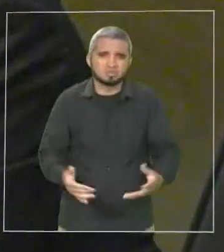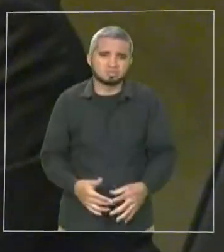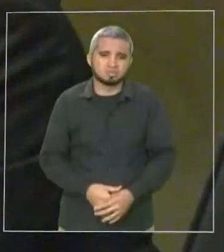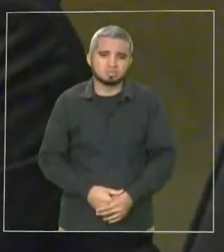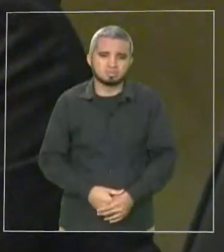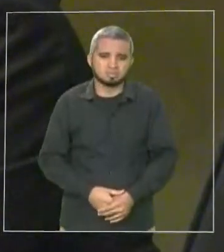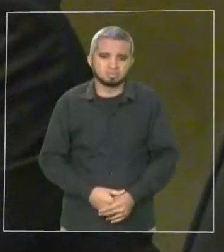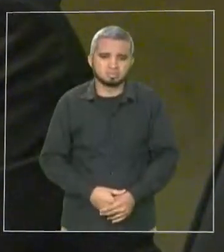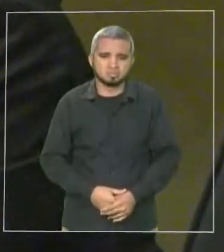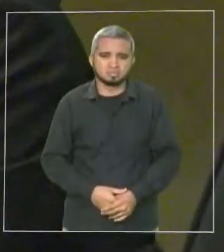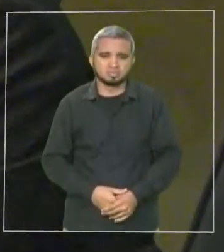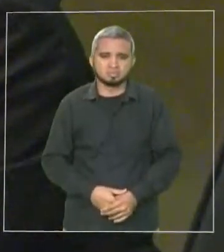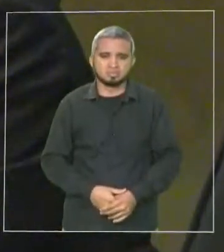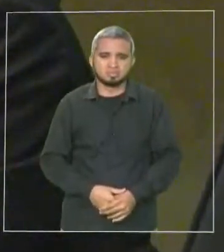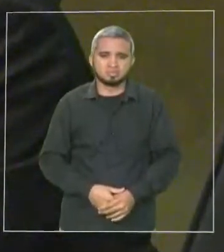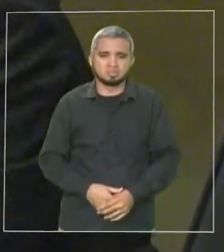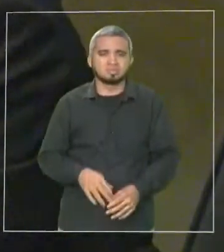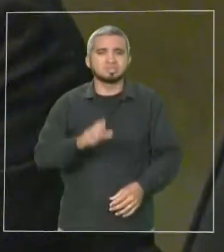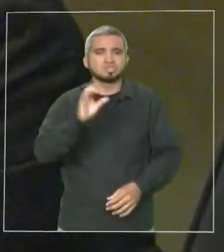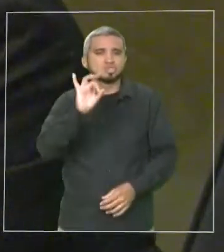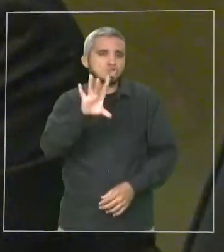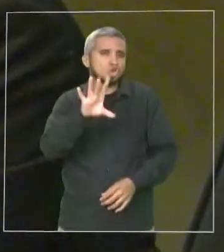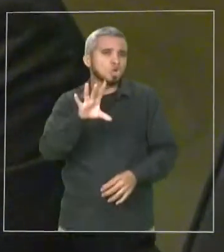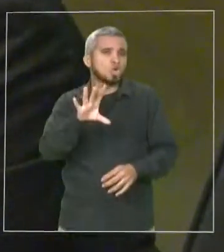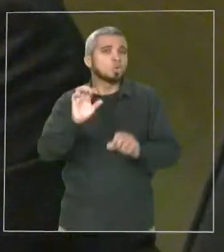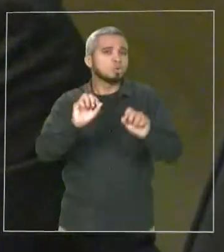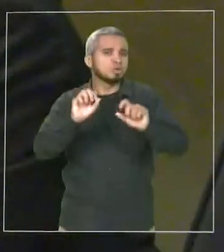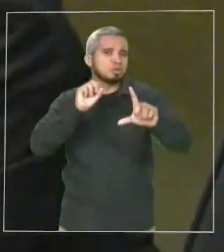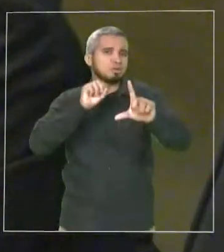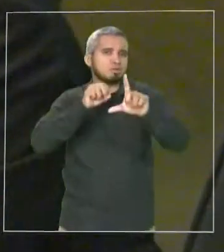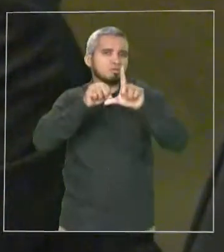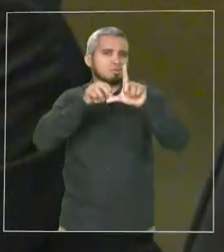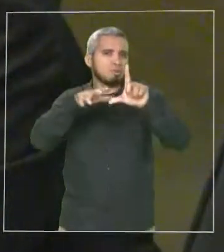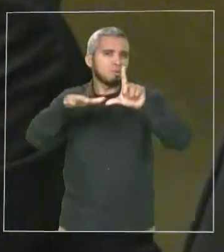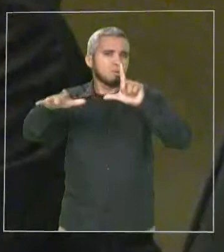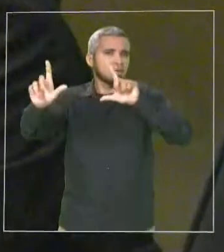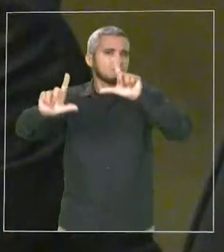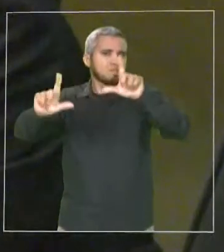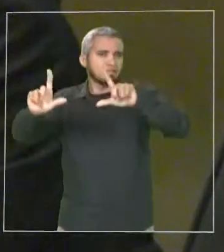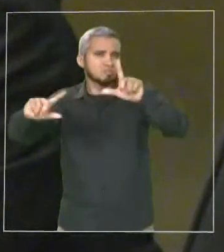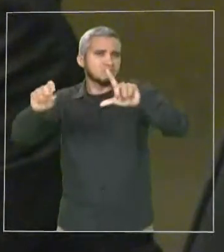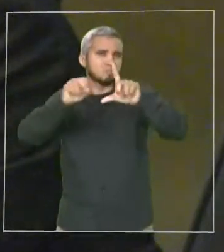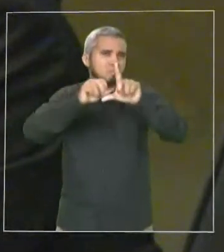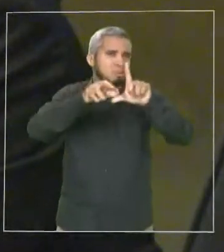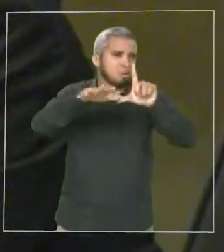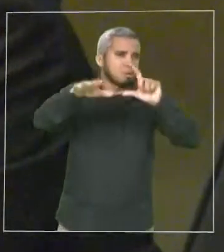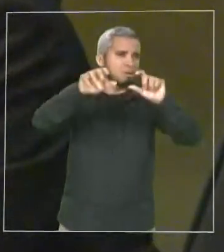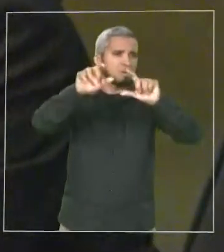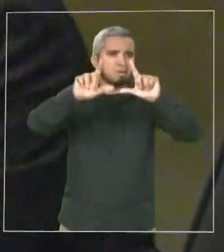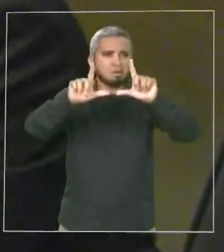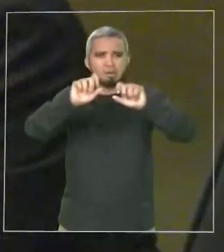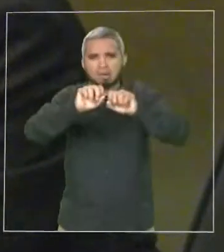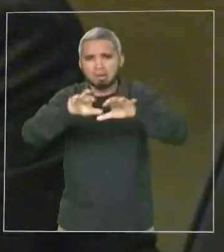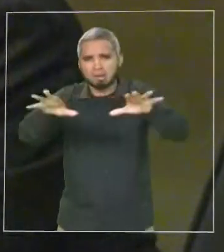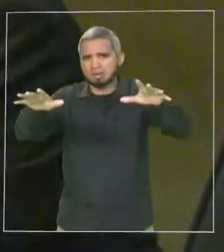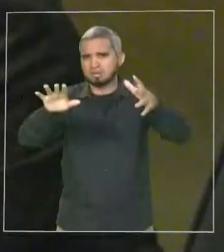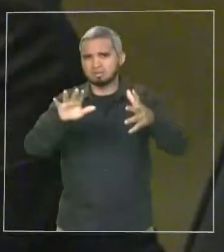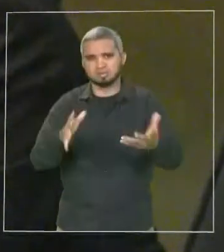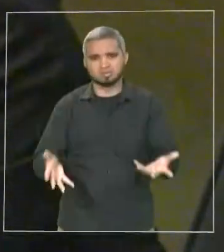a operação midiática que houve. Também foi relatado, deputado,